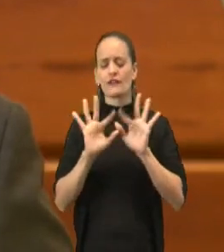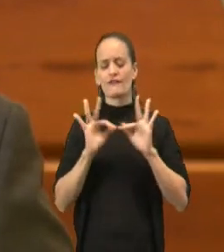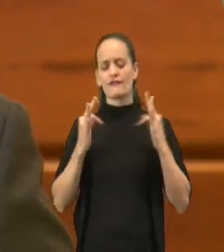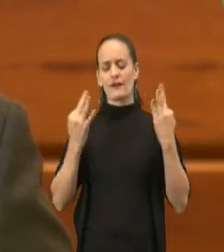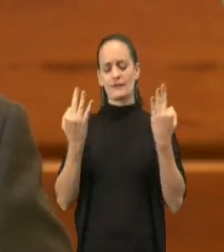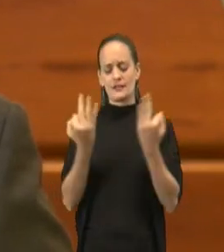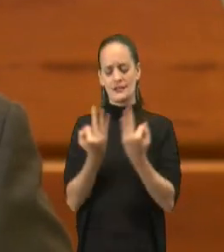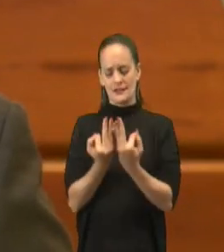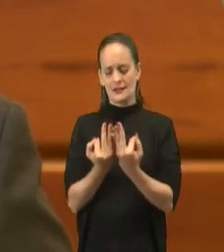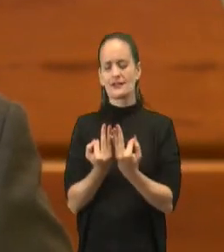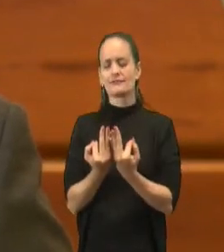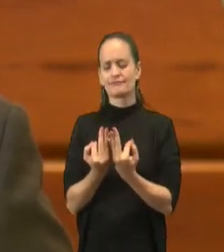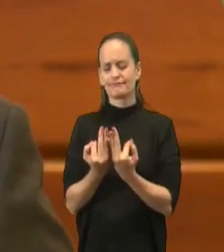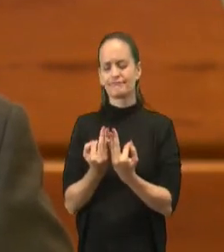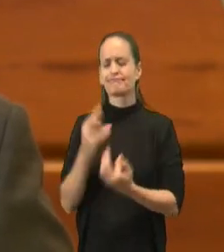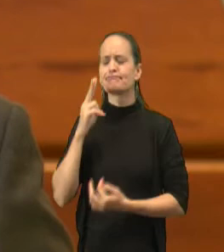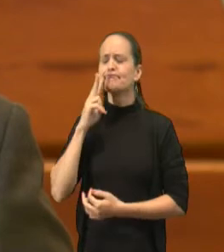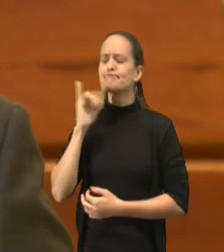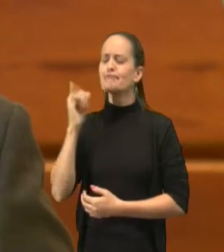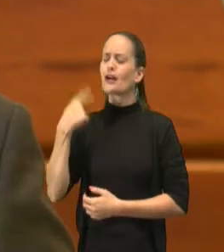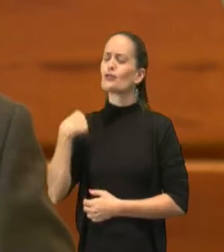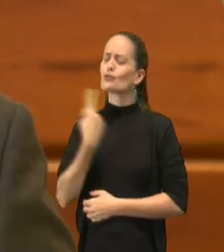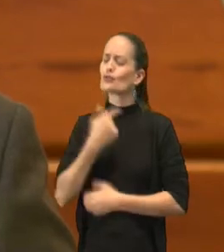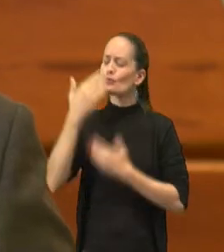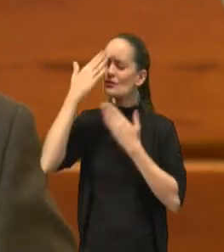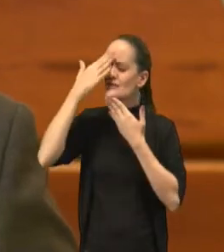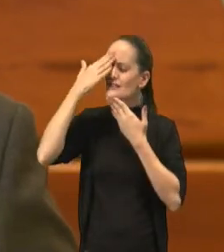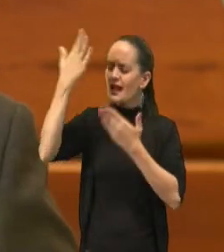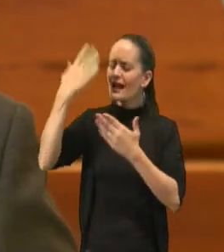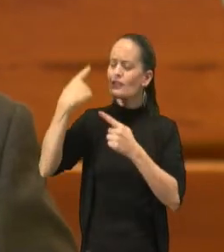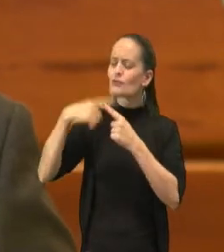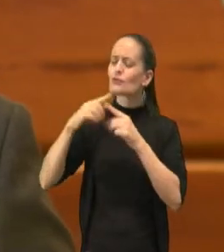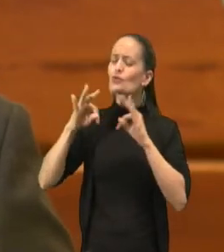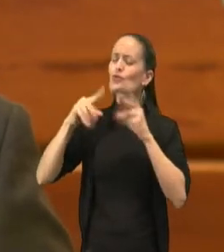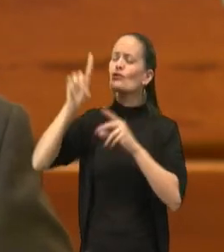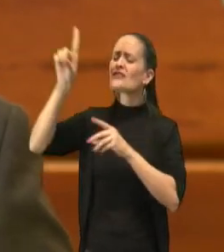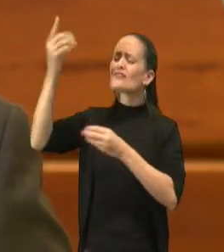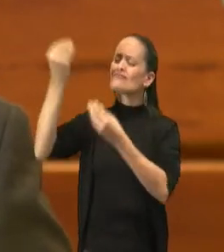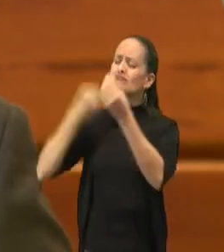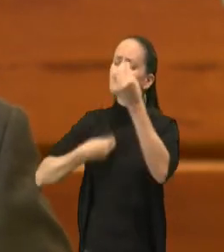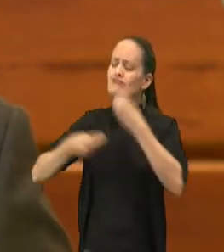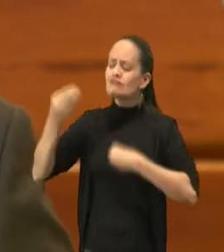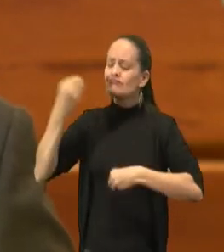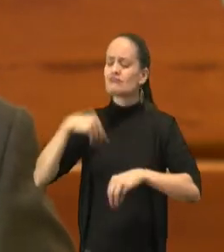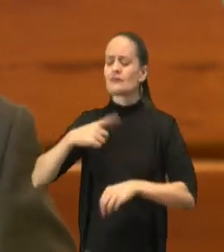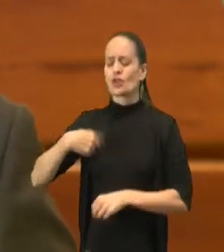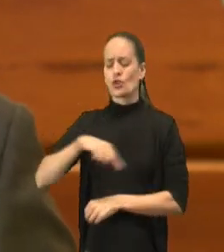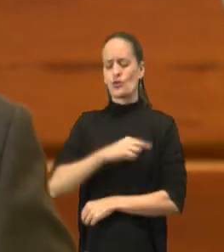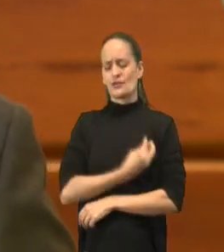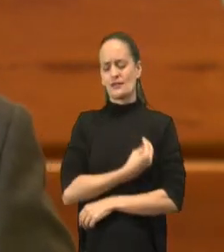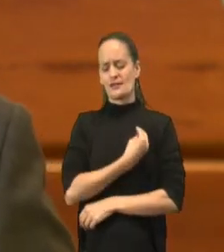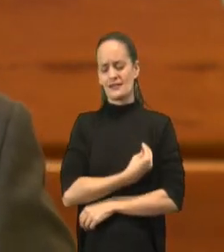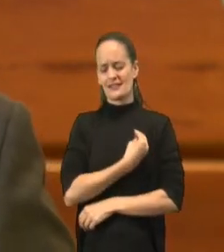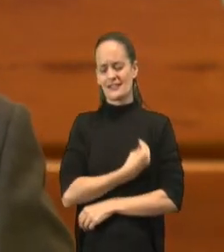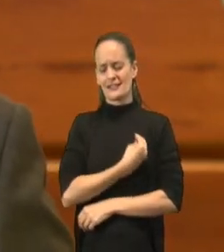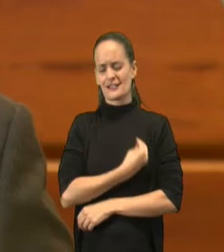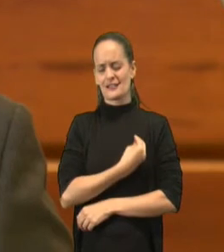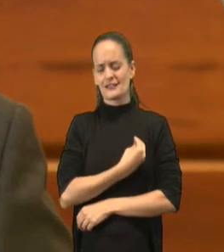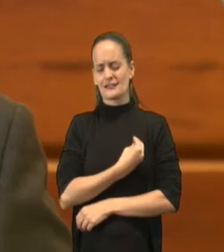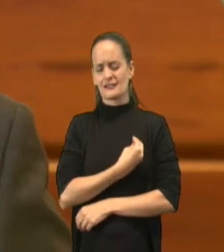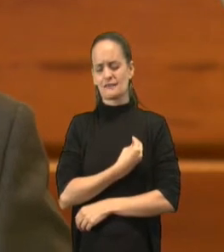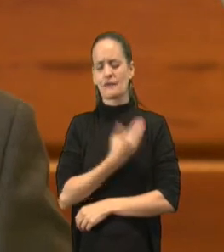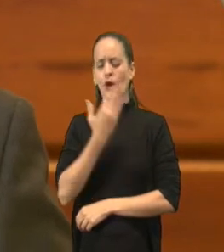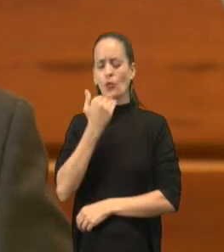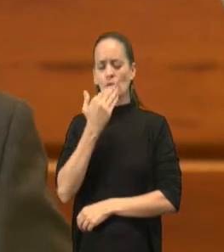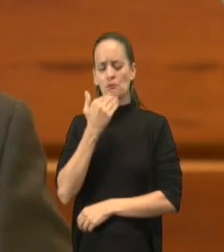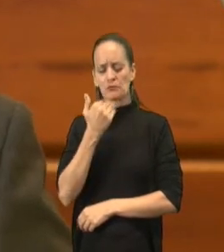Ó Pai, como nós somos gratos por tudo que o Senhor tem feito em nossas vidas, Senhor Deus. o pão que não tem faltado, ó